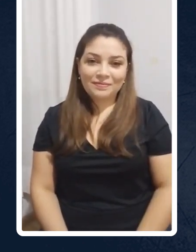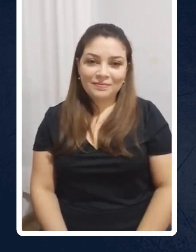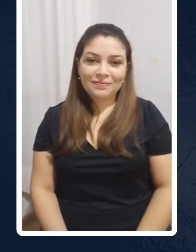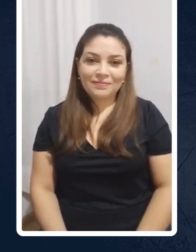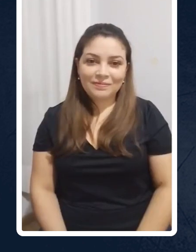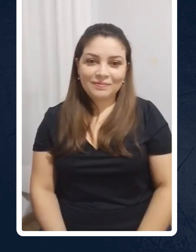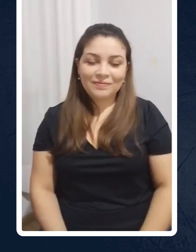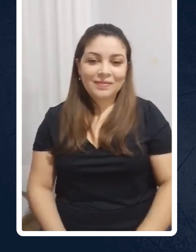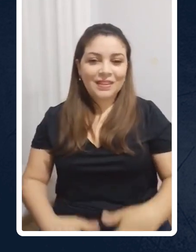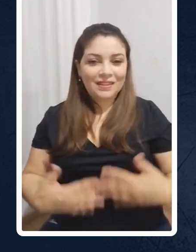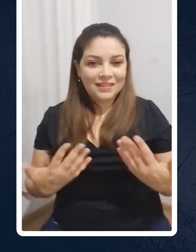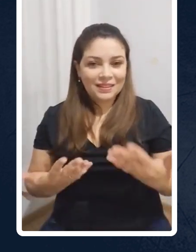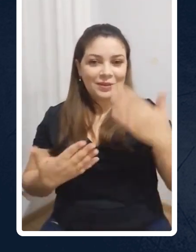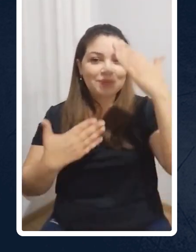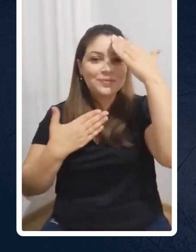Gratidão.